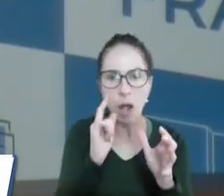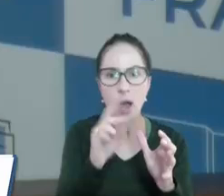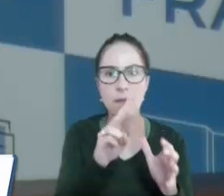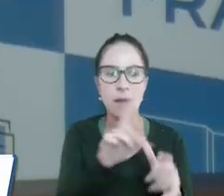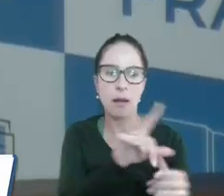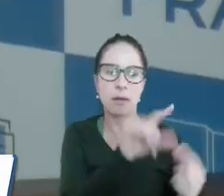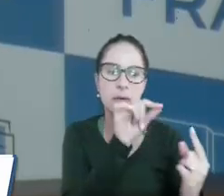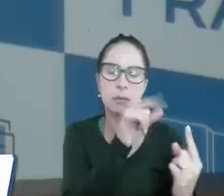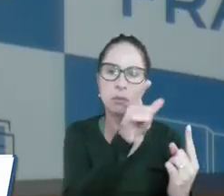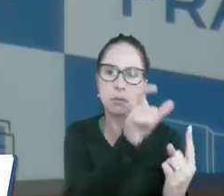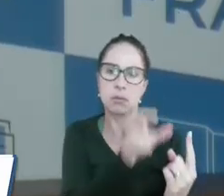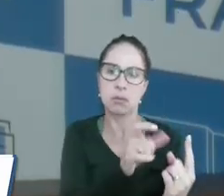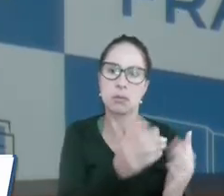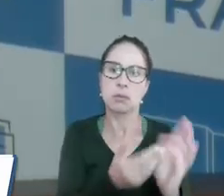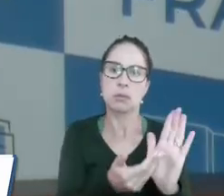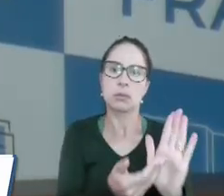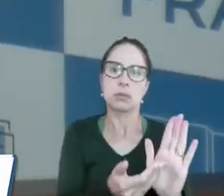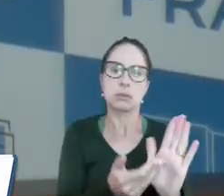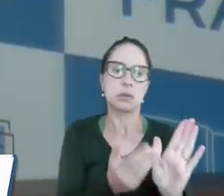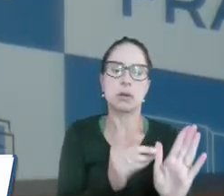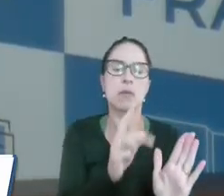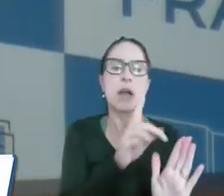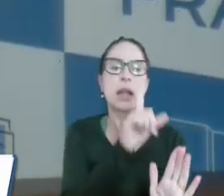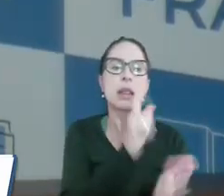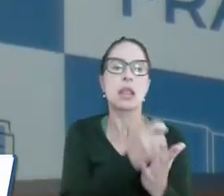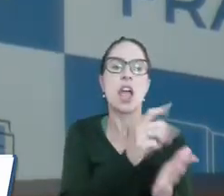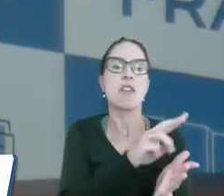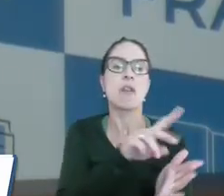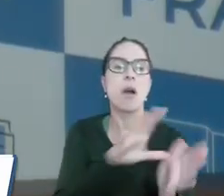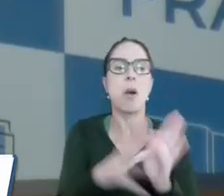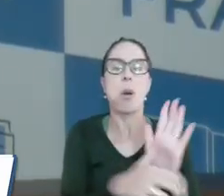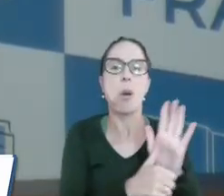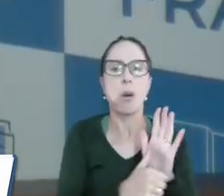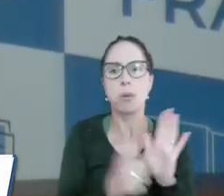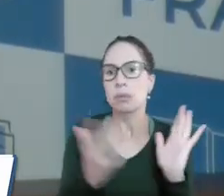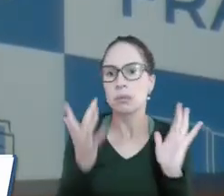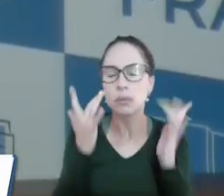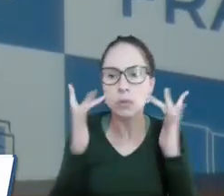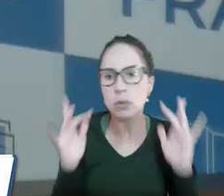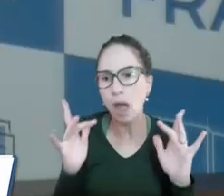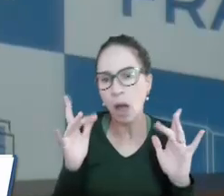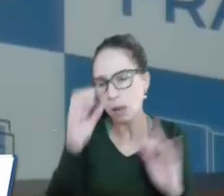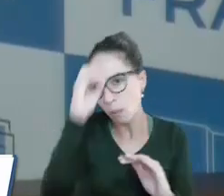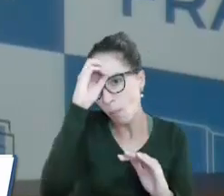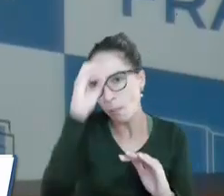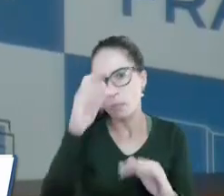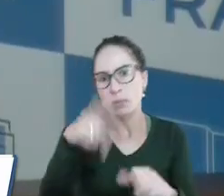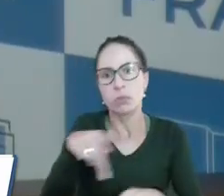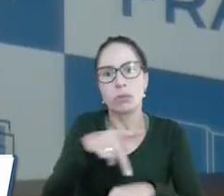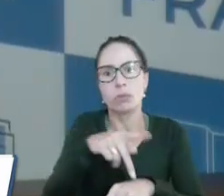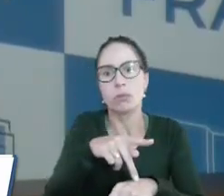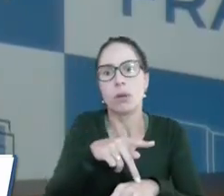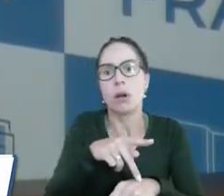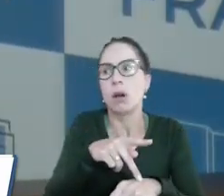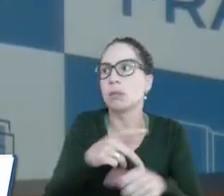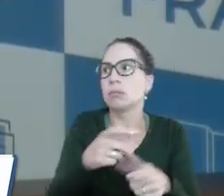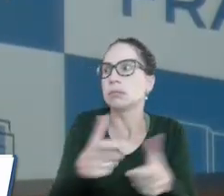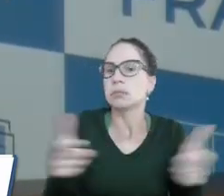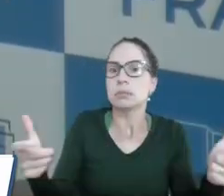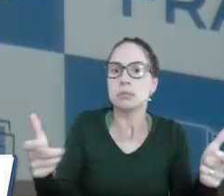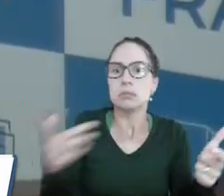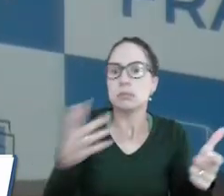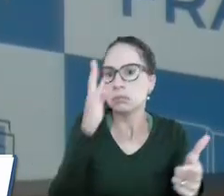vai desviar dinheiro público. Não tem como ele saber, num país de tamanha dimensão como é o